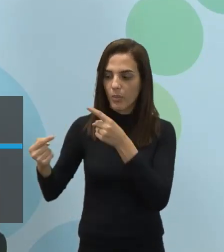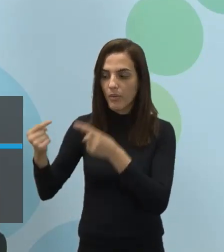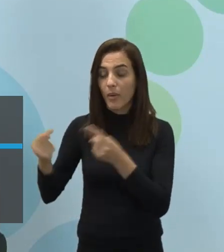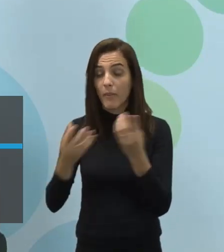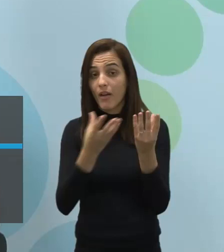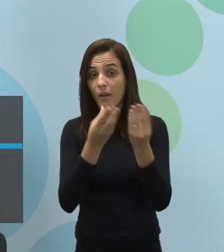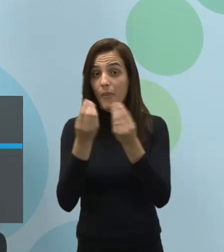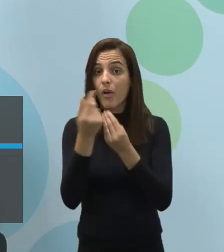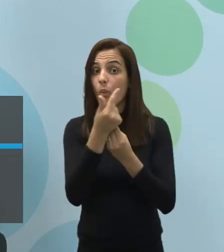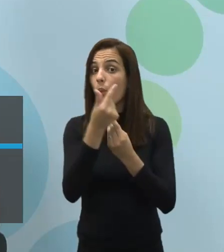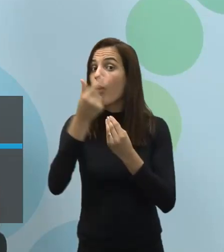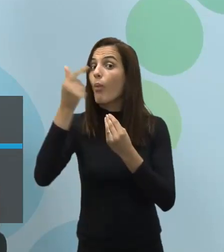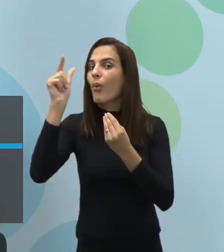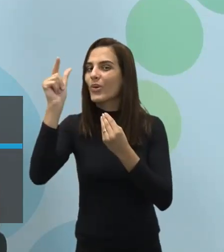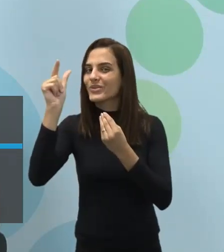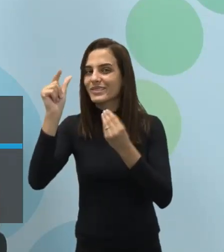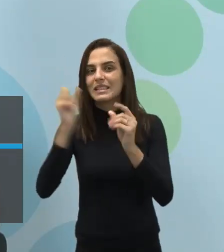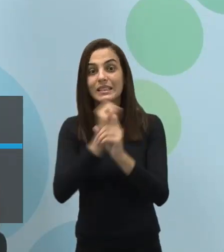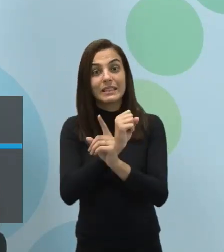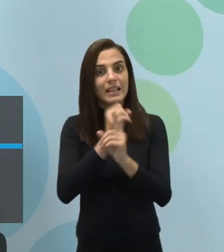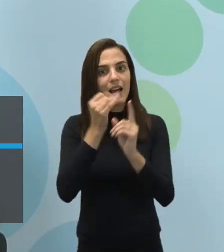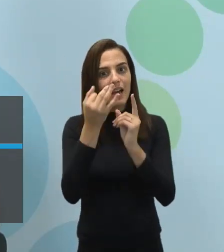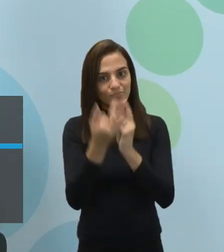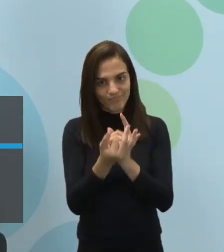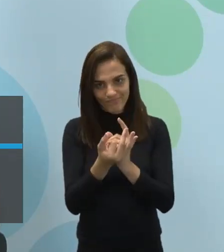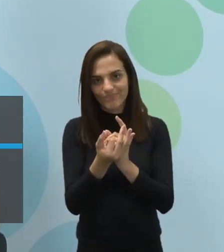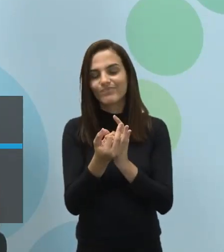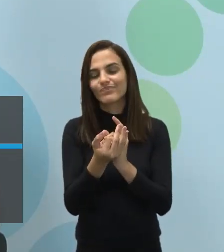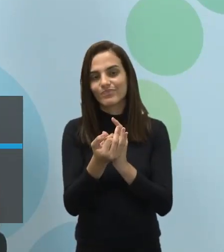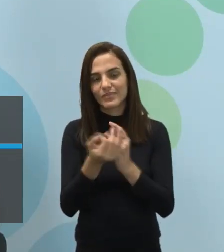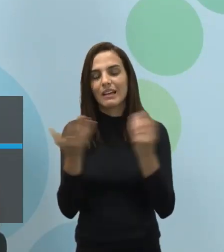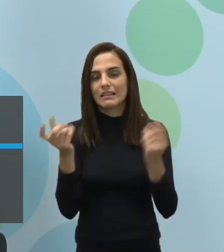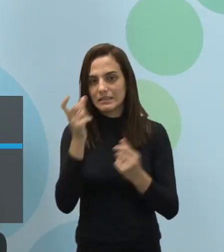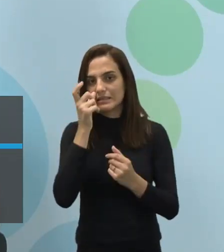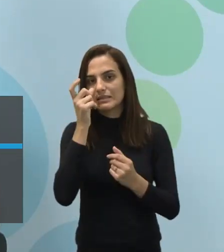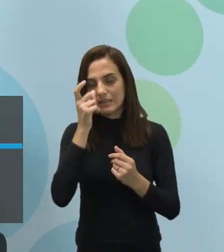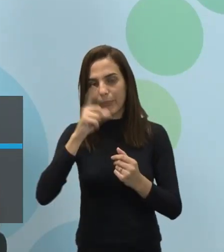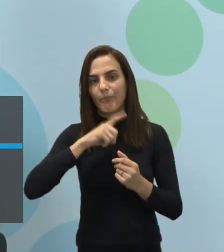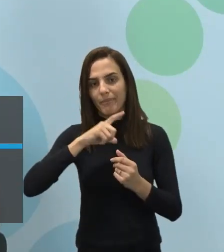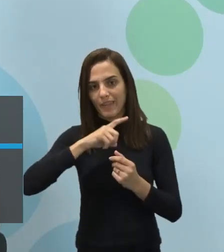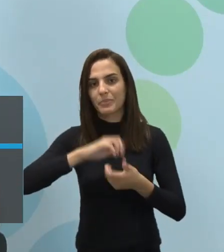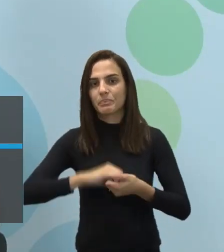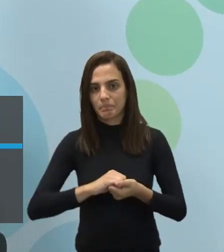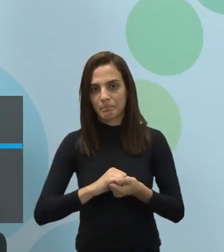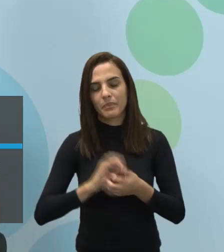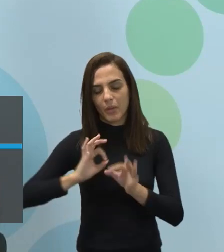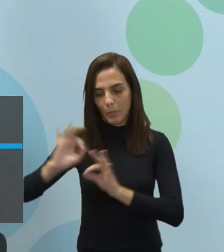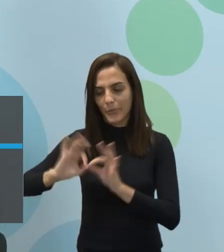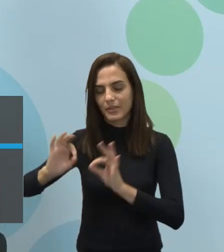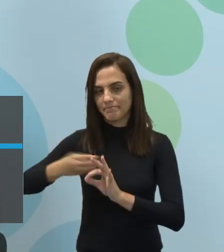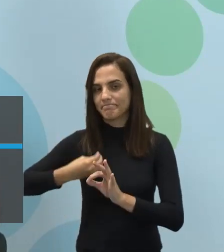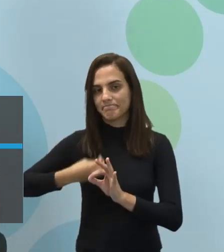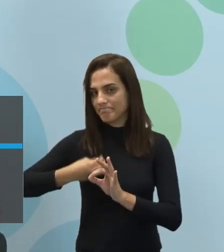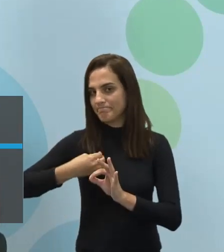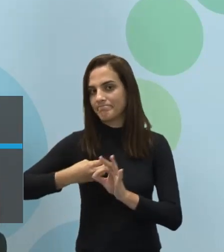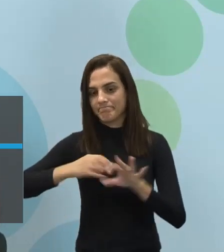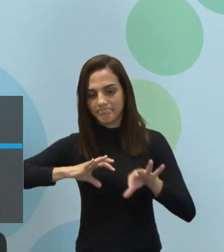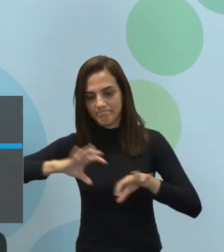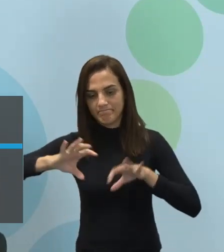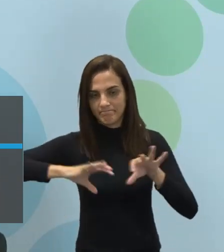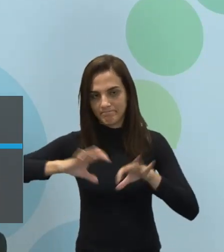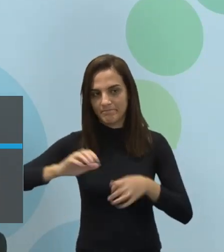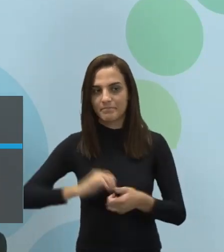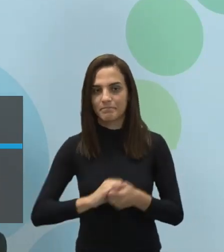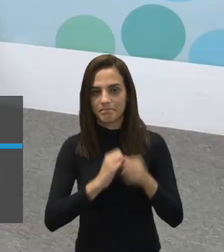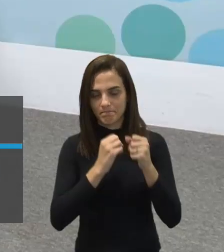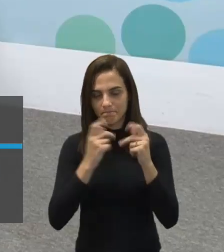do outro e a sociedade. Então é bem interessante mesmo o projeto de vida quando está bem articulado com isso,